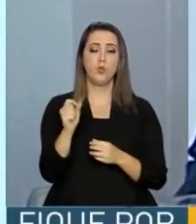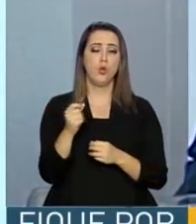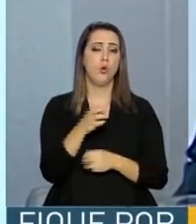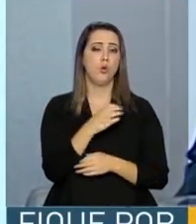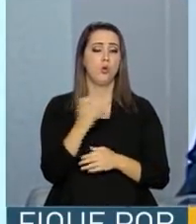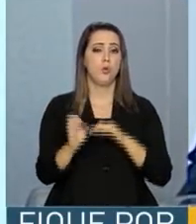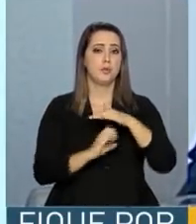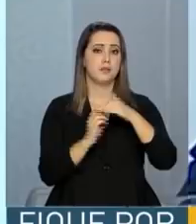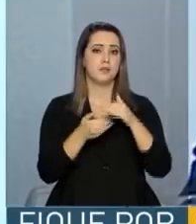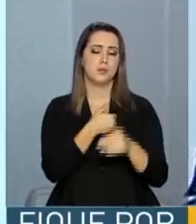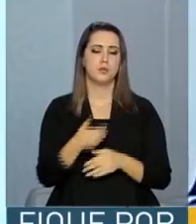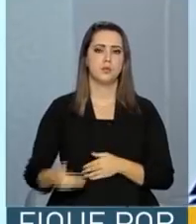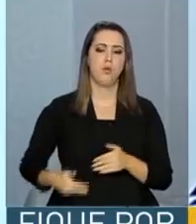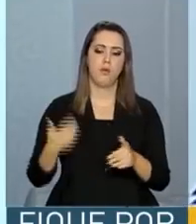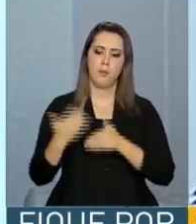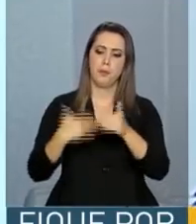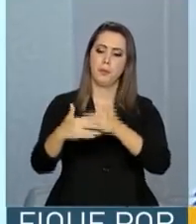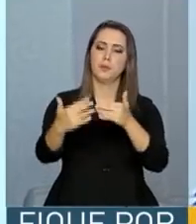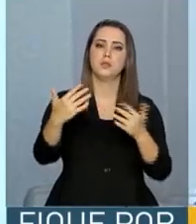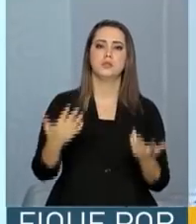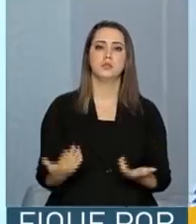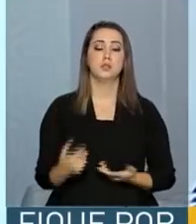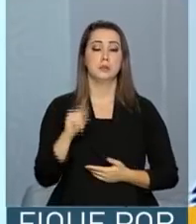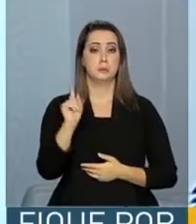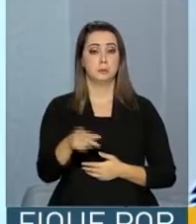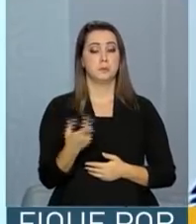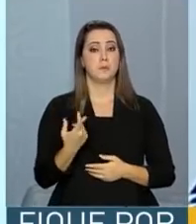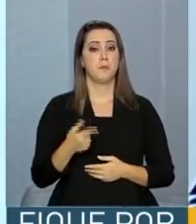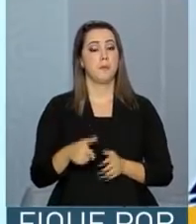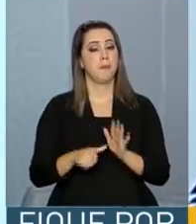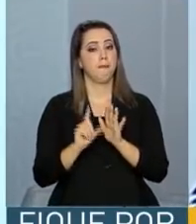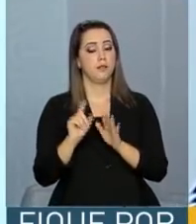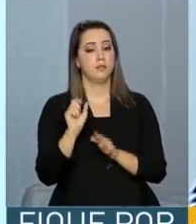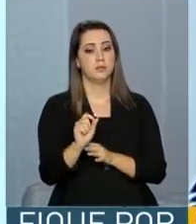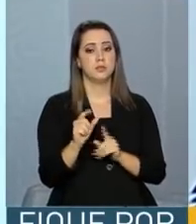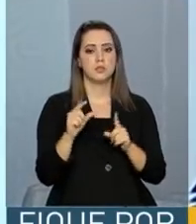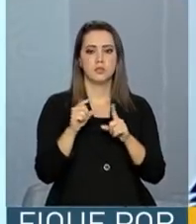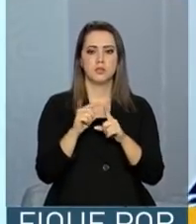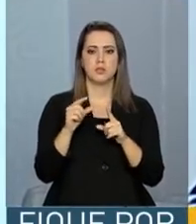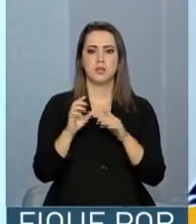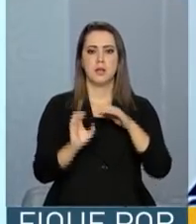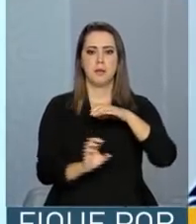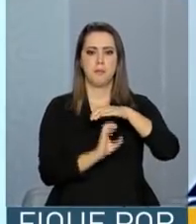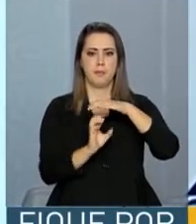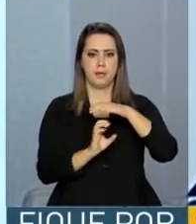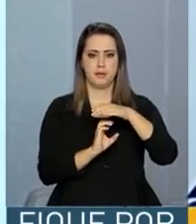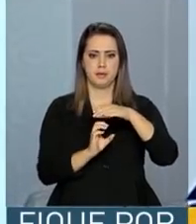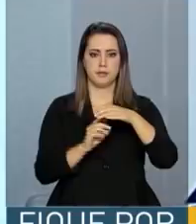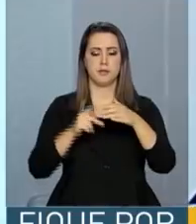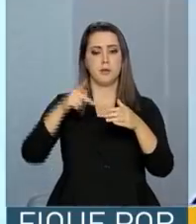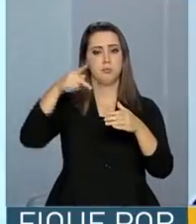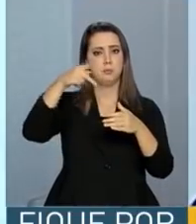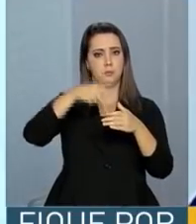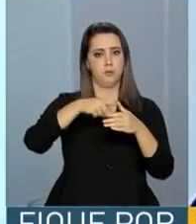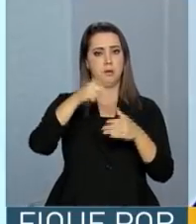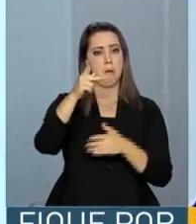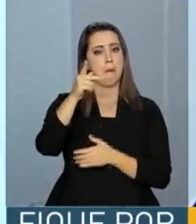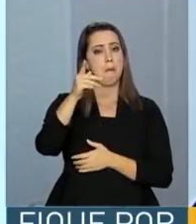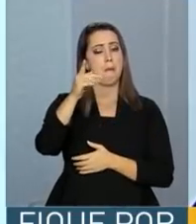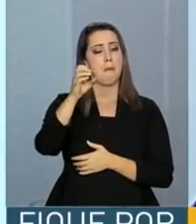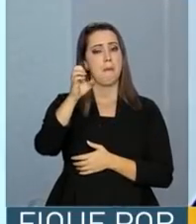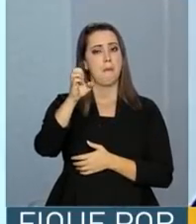petrobrás para dar o exemplo do exemplo era uma palavra condenada digamos assim é um vocábulo